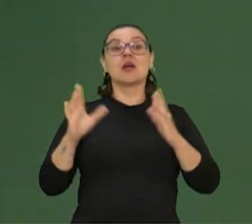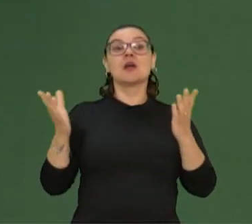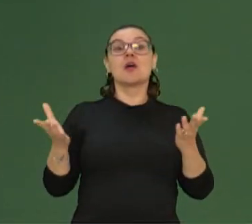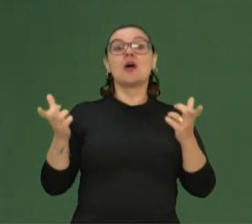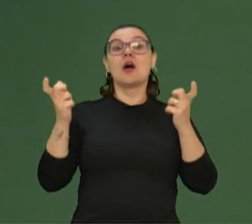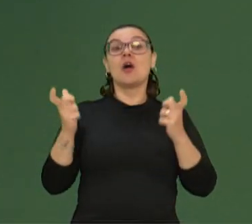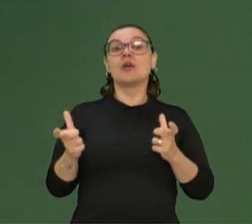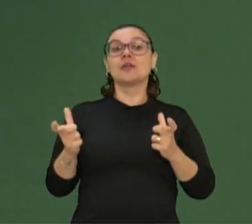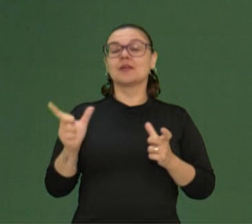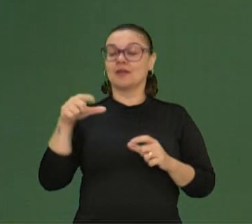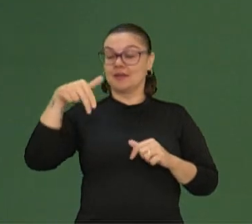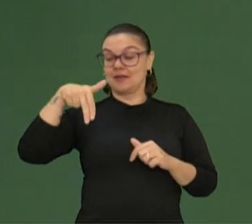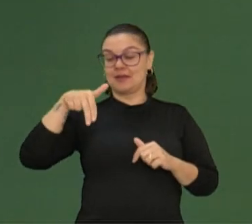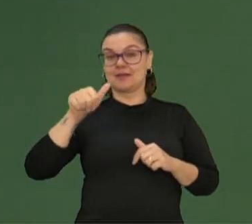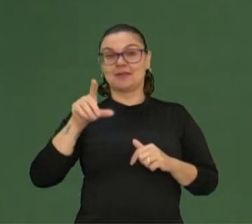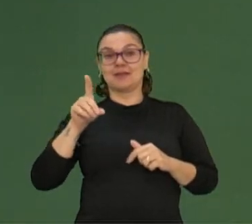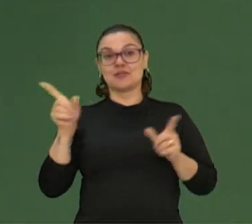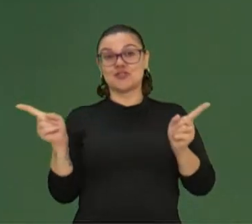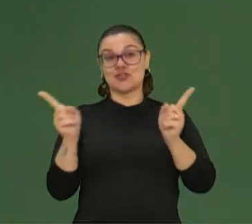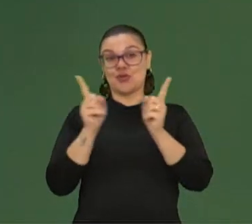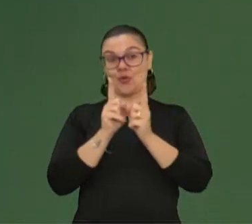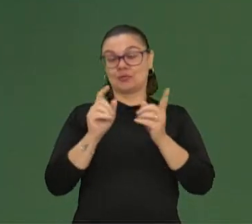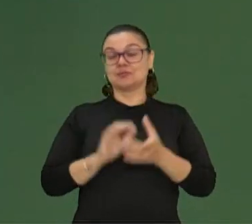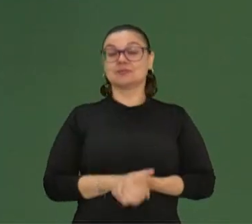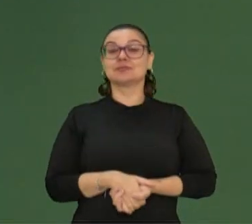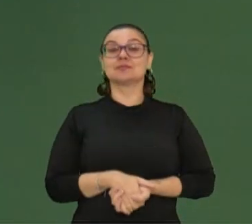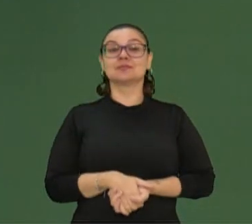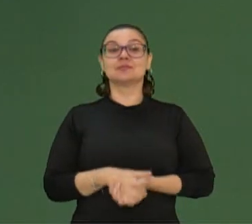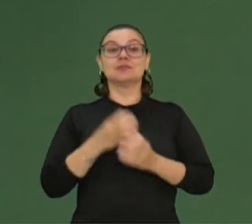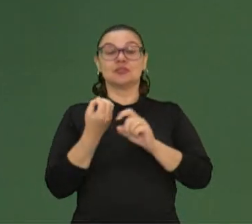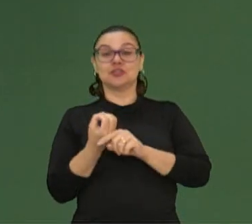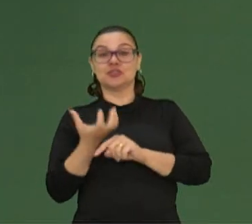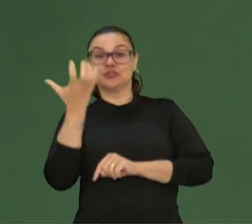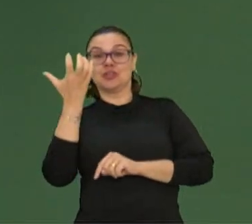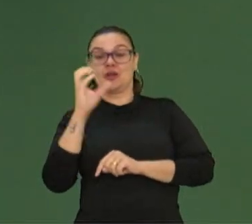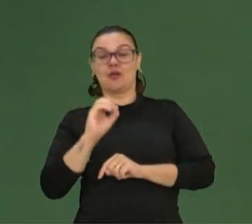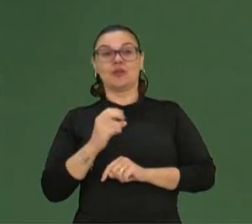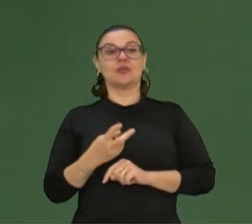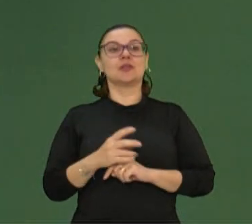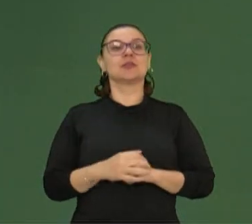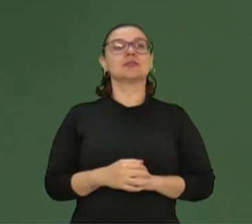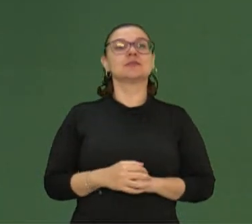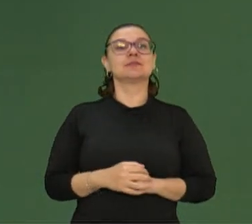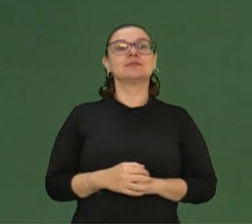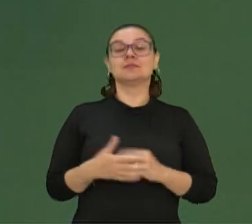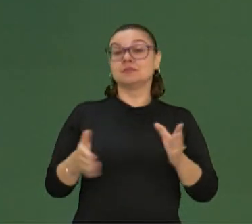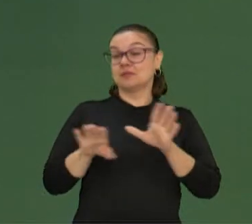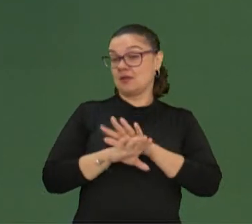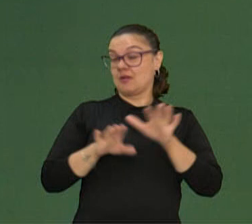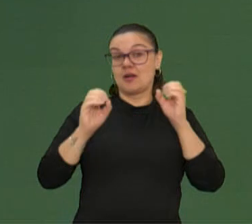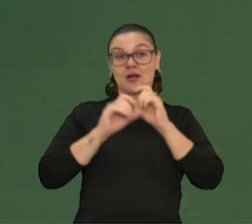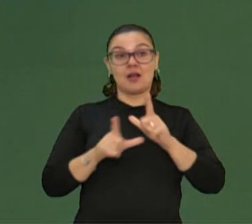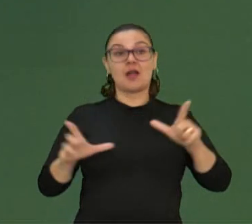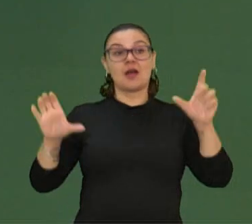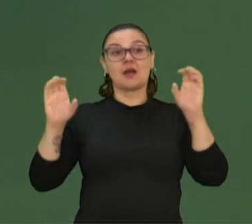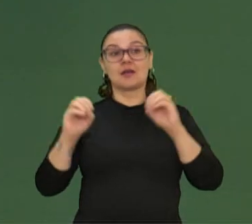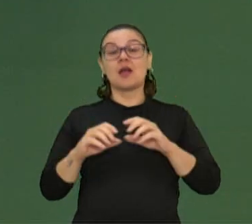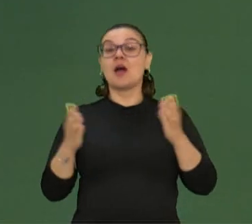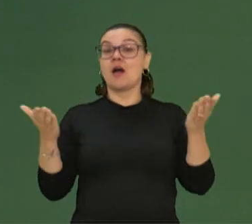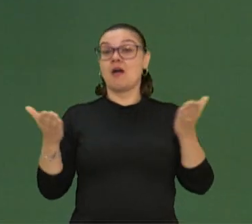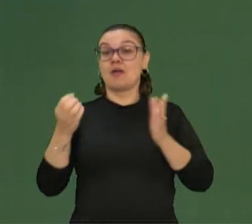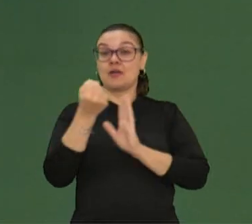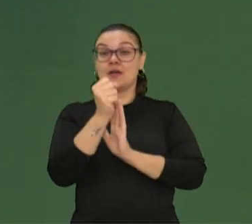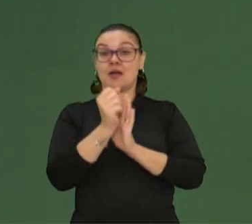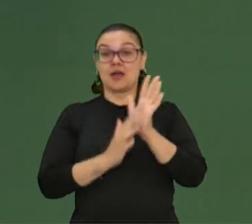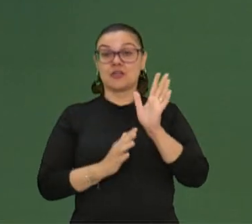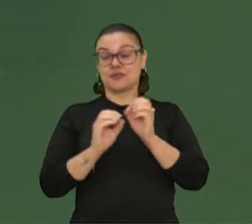vem essa energia? Desse encontro. E já libera oxigênio. Essa é a nossa etapa clara. Um